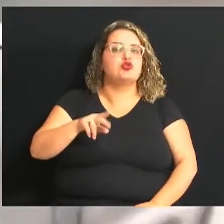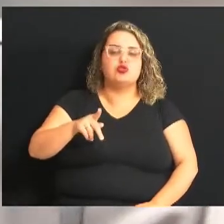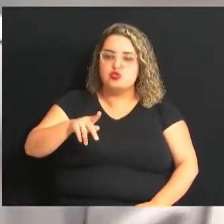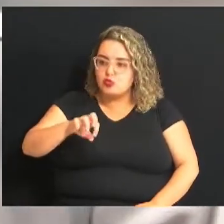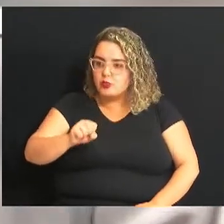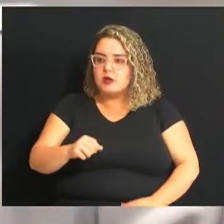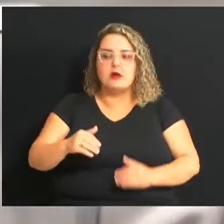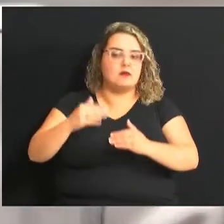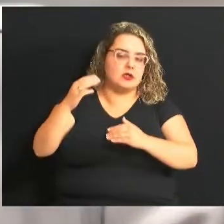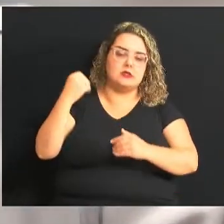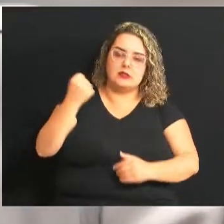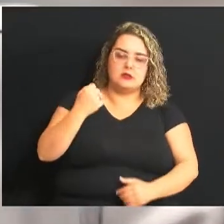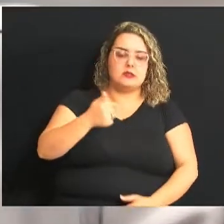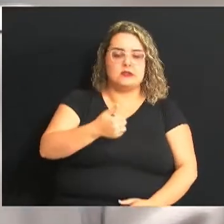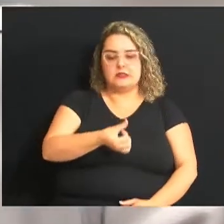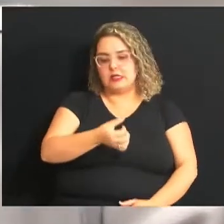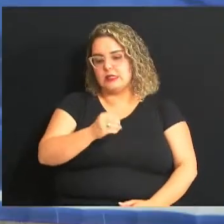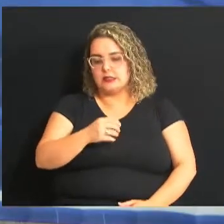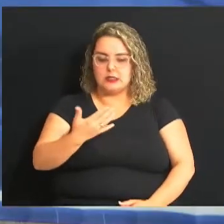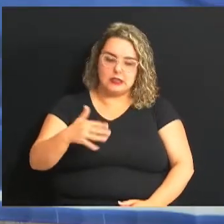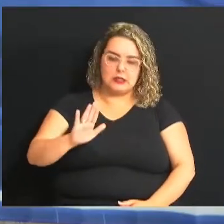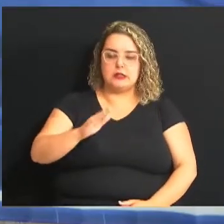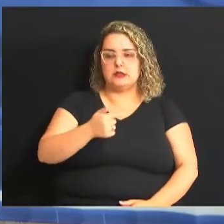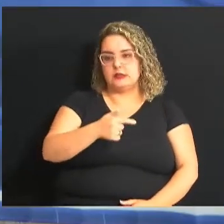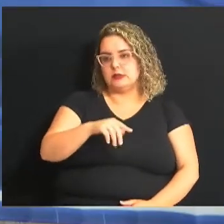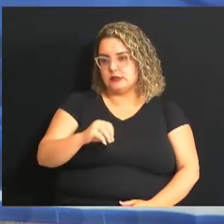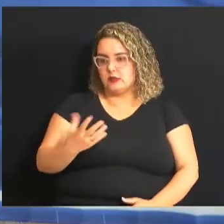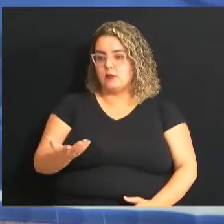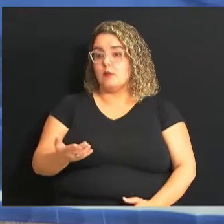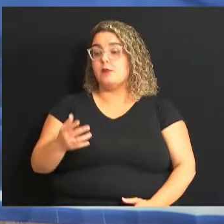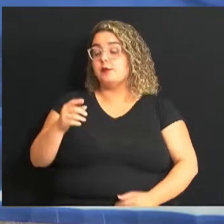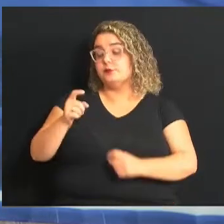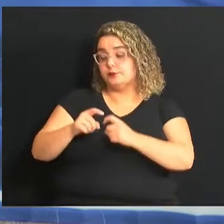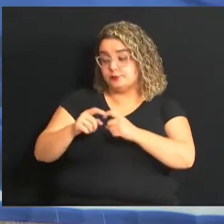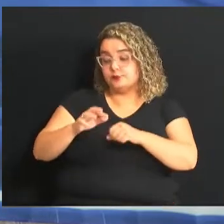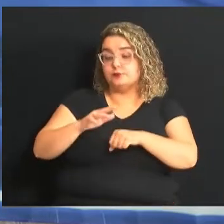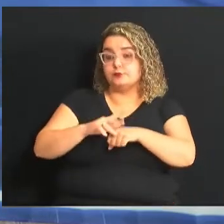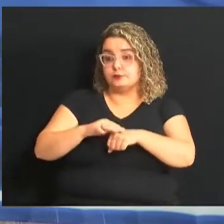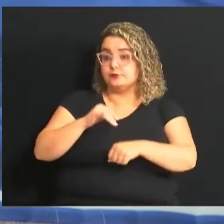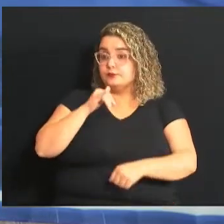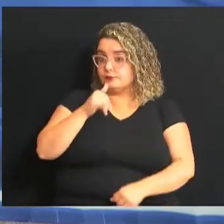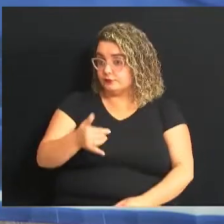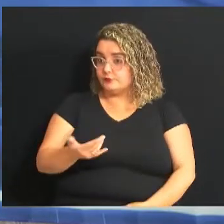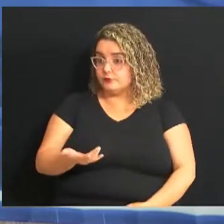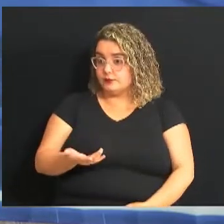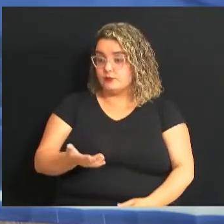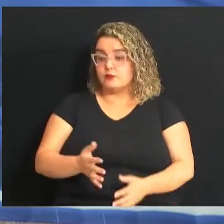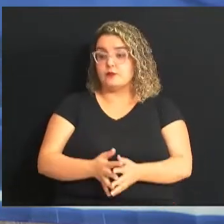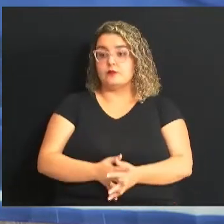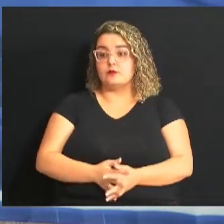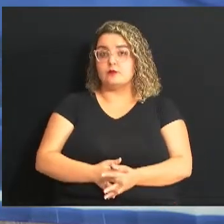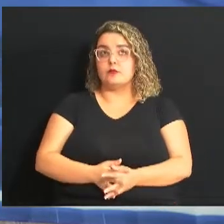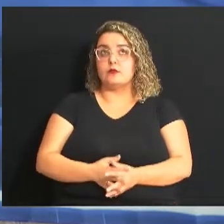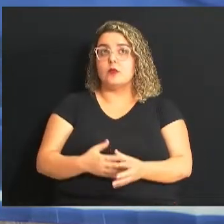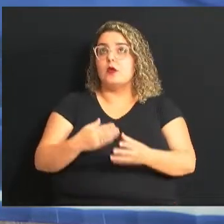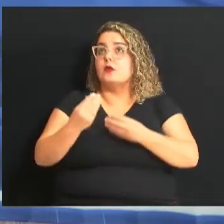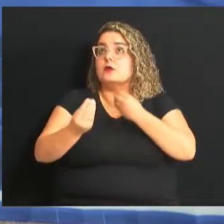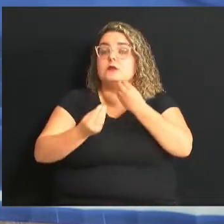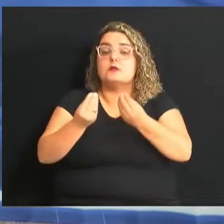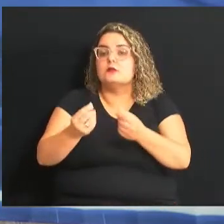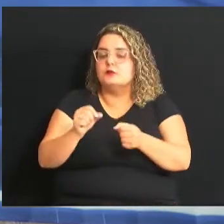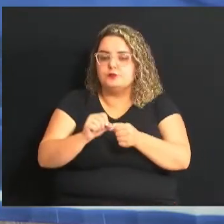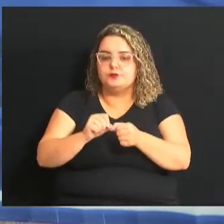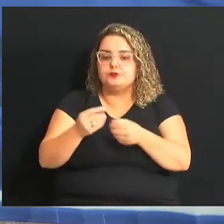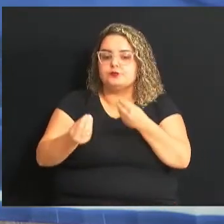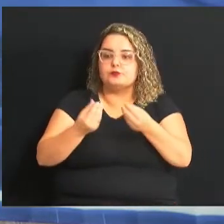70. E doutor, a gente está aí falando de uma doença que... Como que faz? Como que é o tratamento?